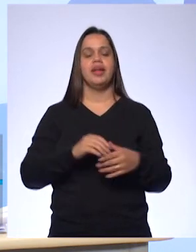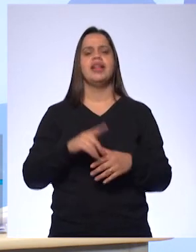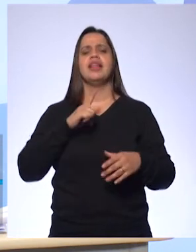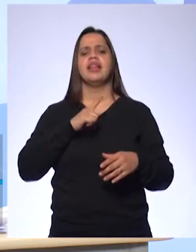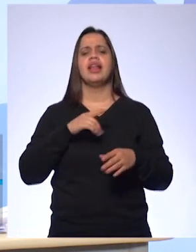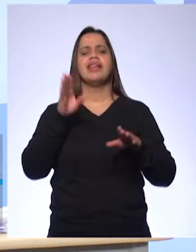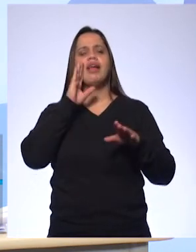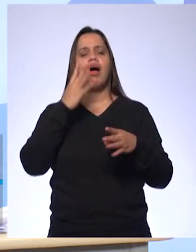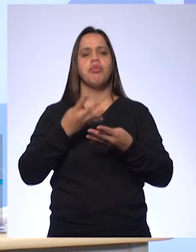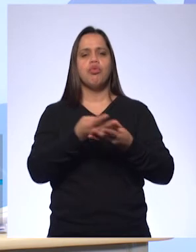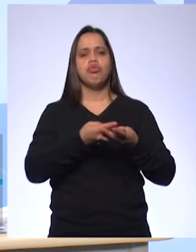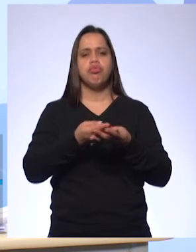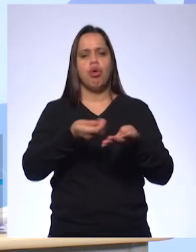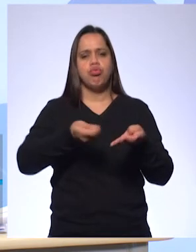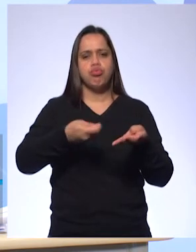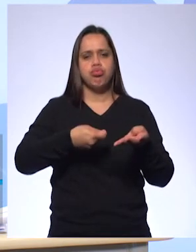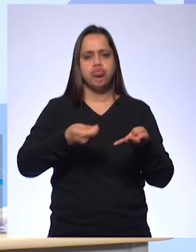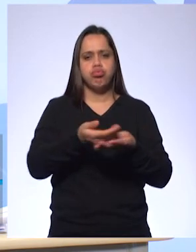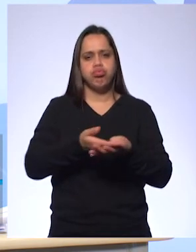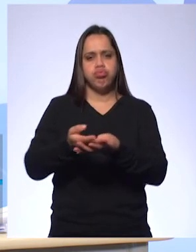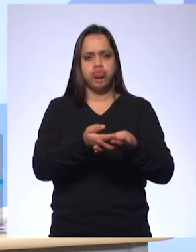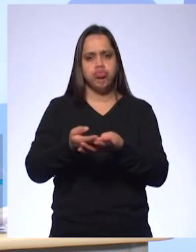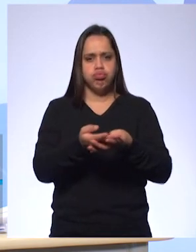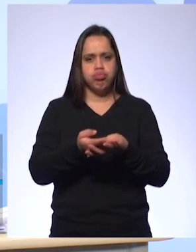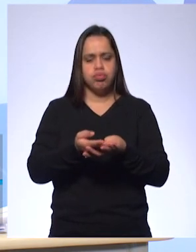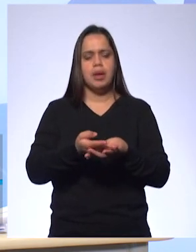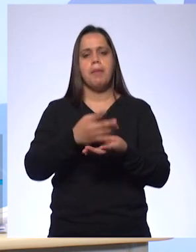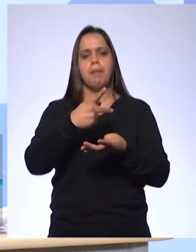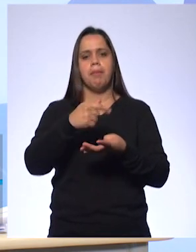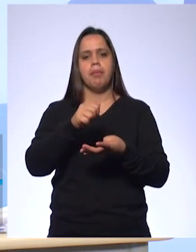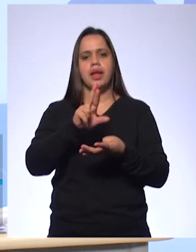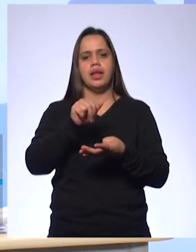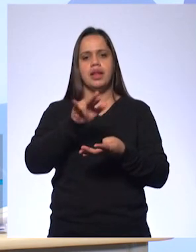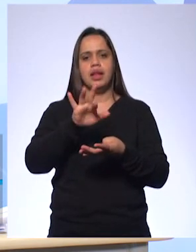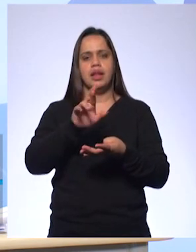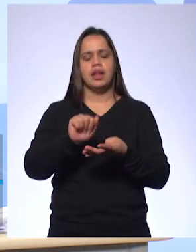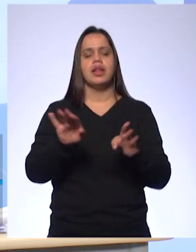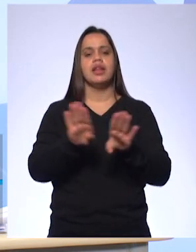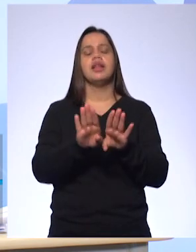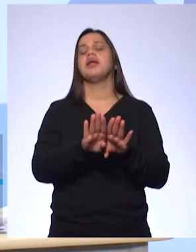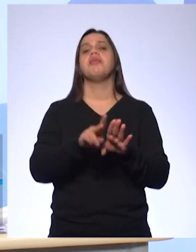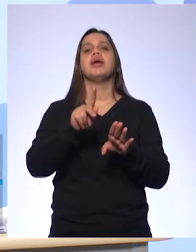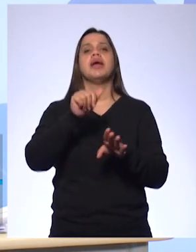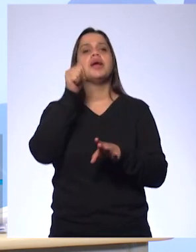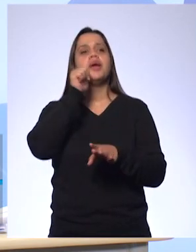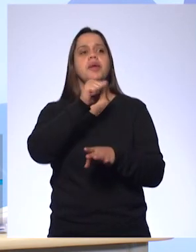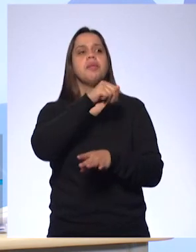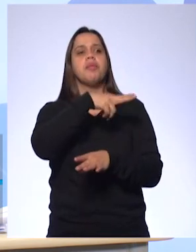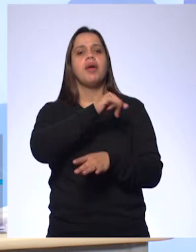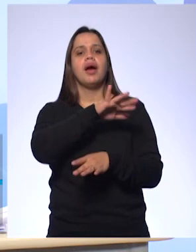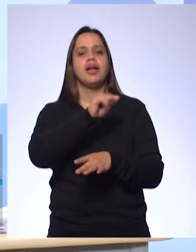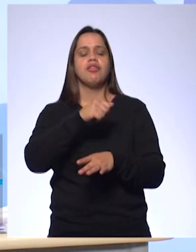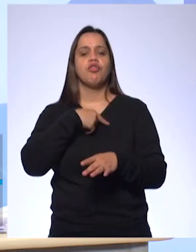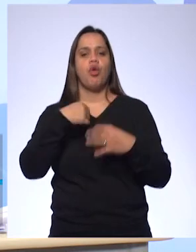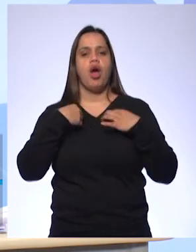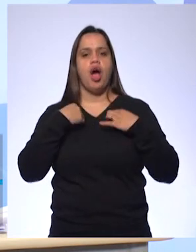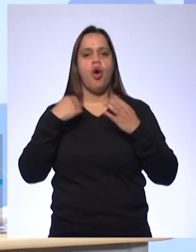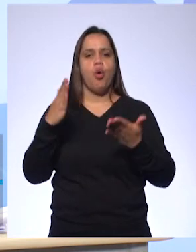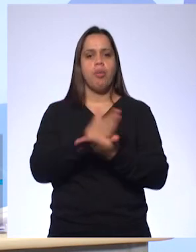peneirando, peneira. A Maria colocou separar a roupa. O Jonas